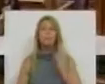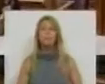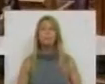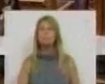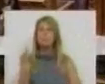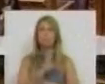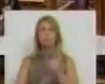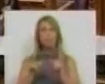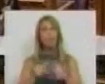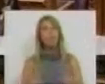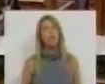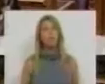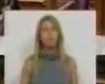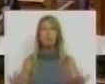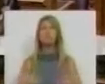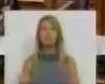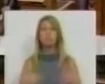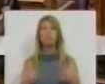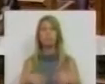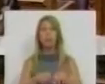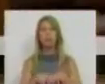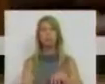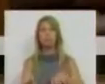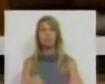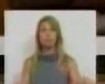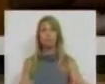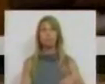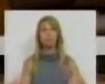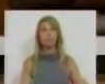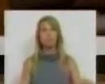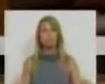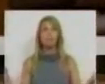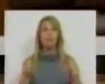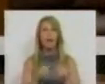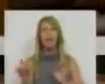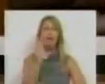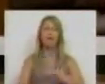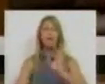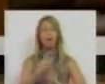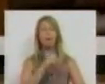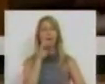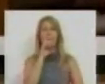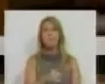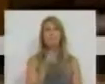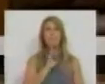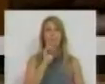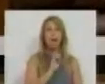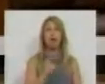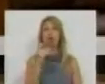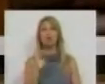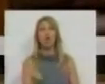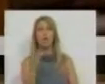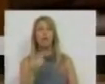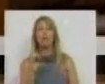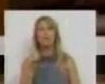A Europa de hoje está a fragmentar-se. Esta é a Europa de Merkel e Schäuble, Juncker e Dijsselbloem. A